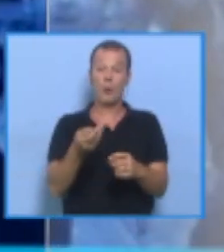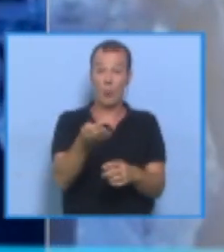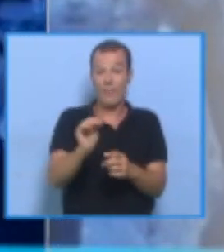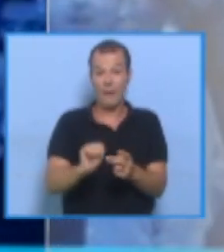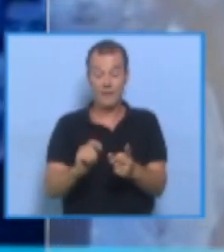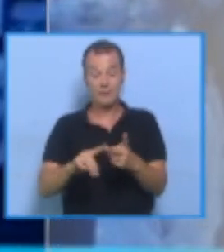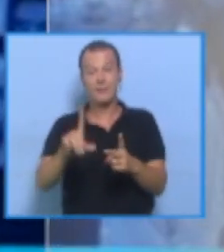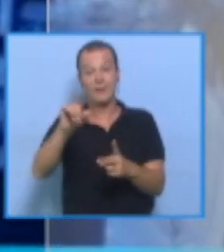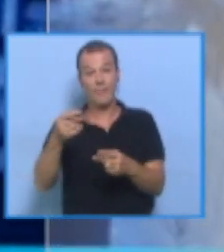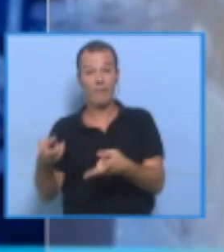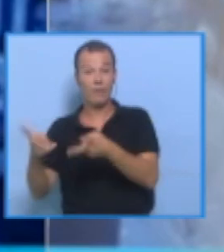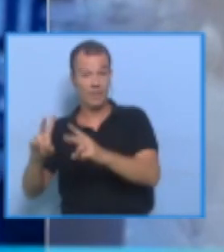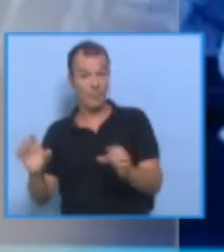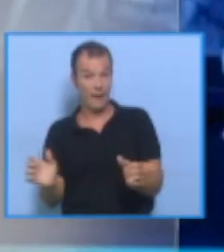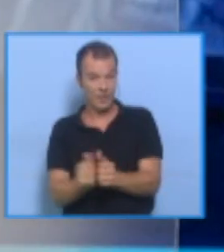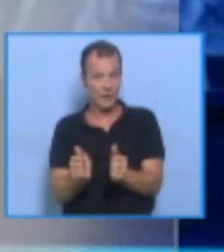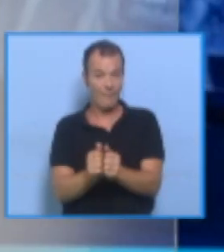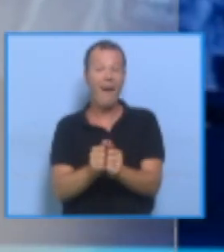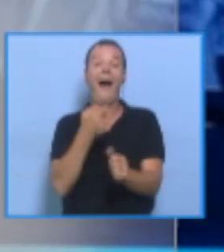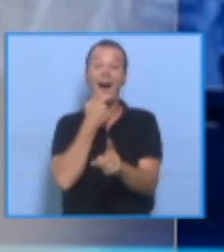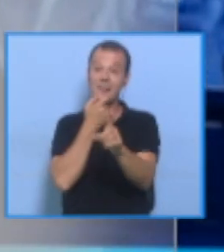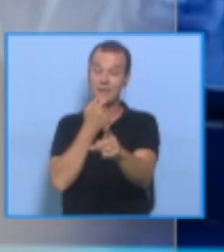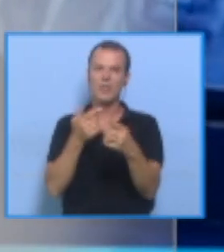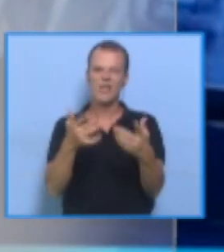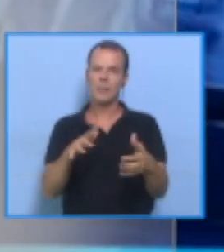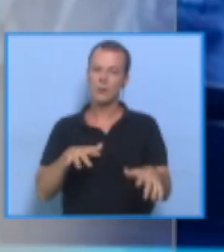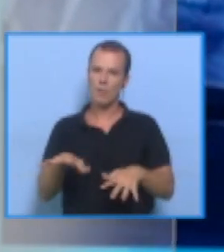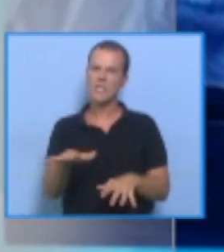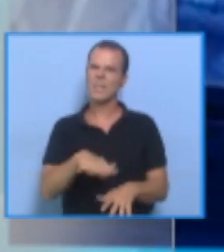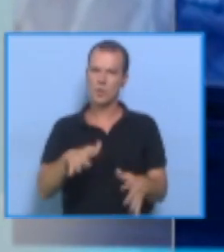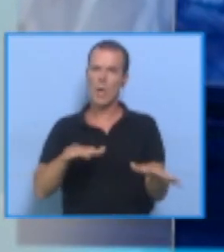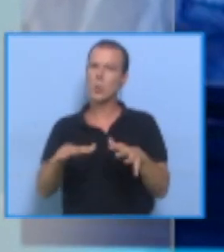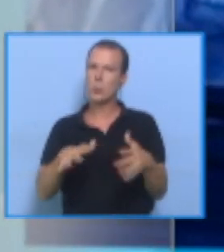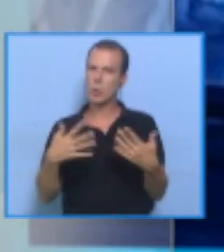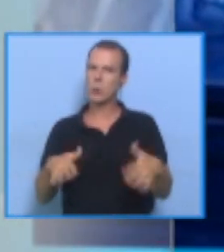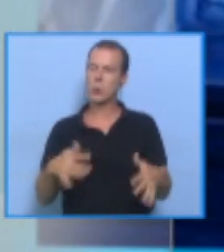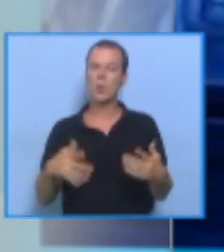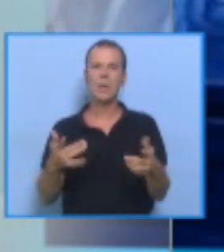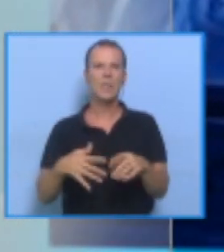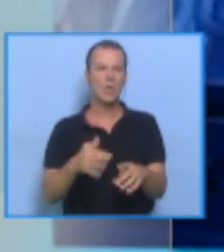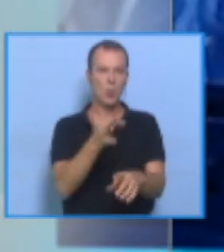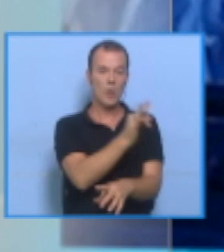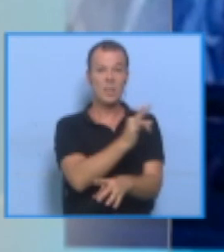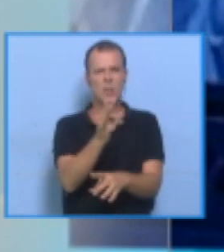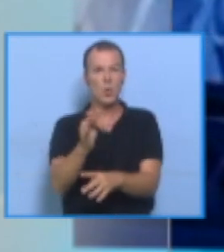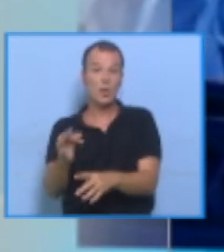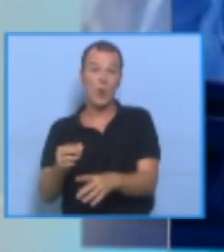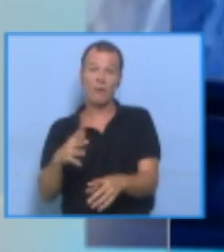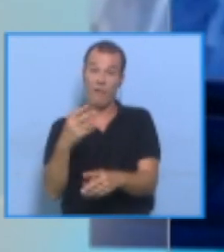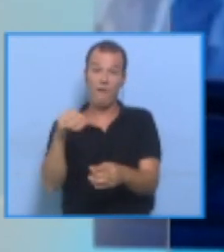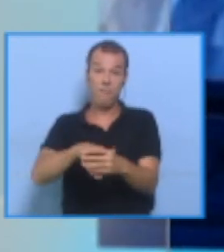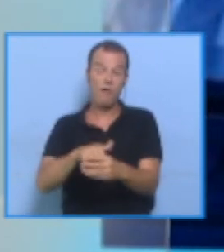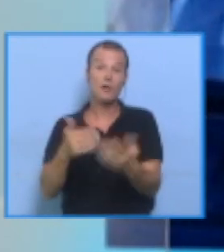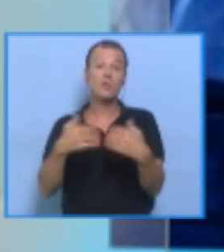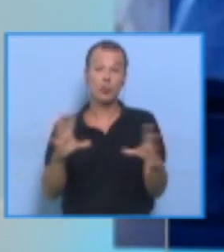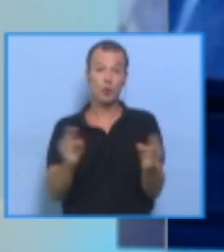e com os liberais, e portanto estava assim muito tremido. Todos juntos somavam 444 votos, mas a